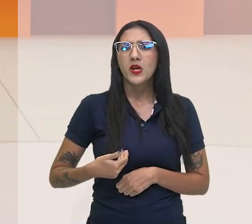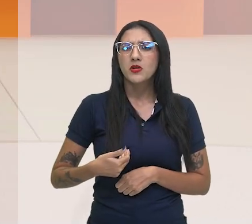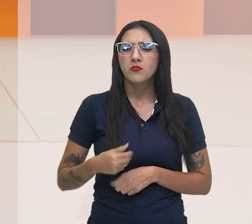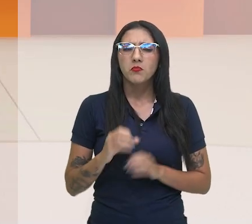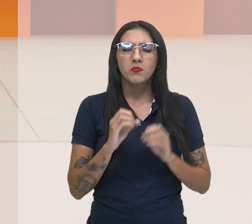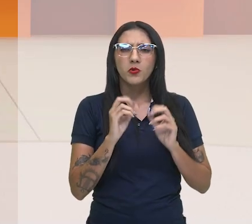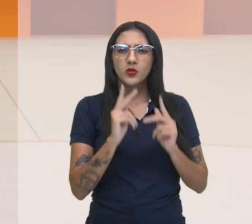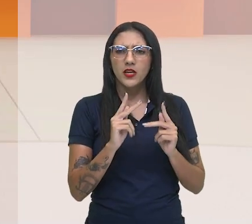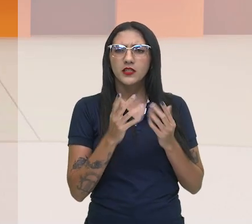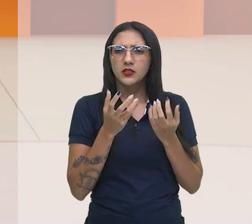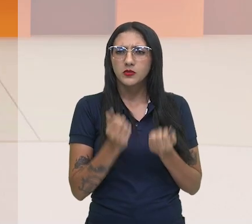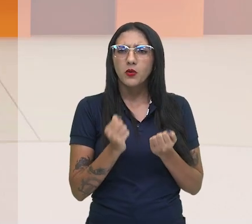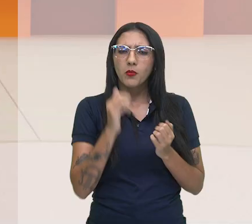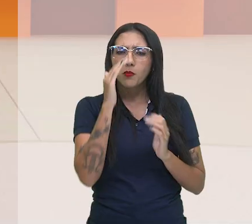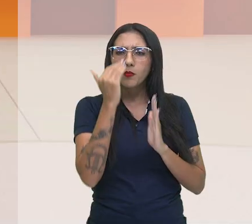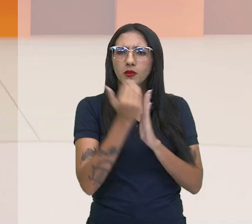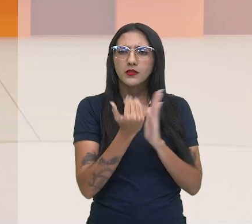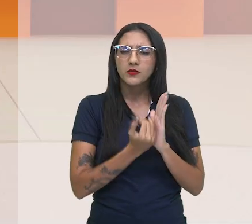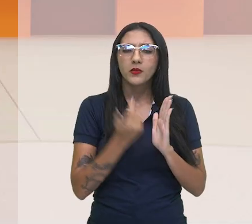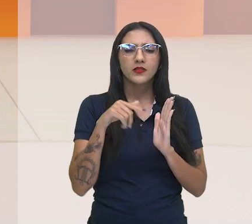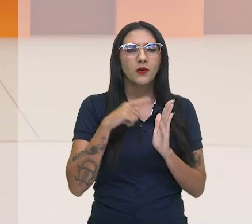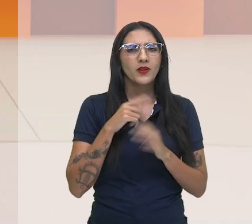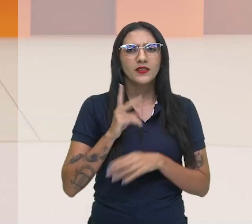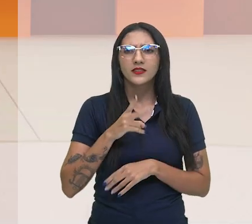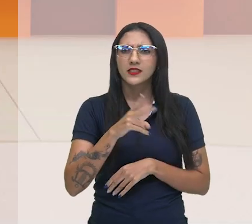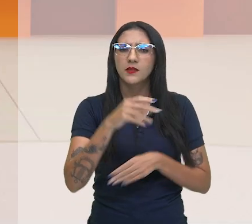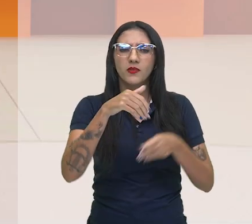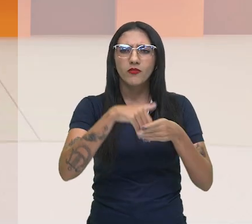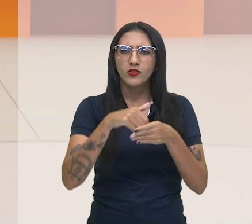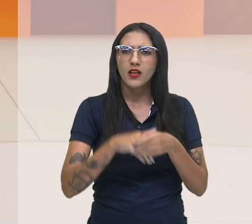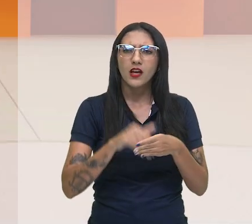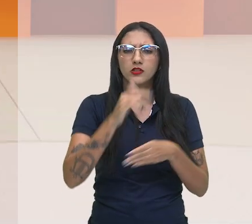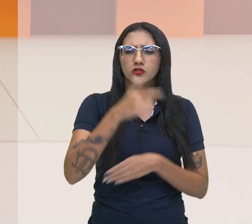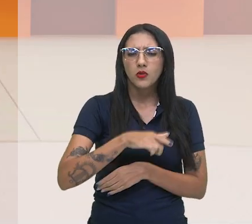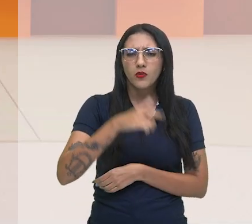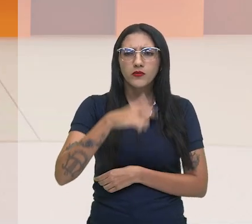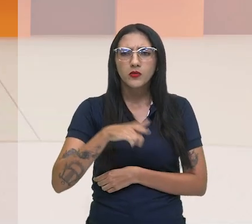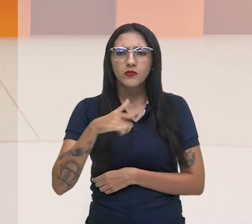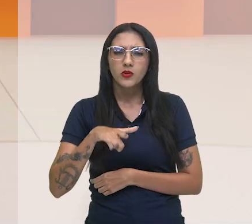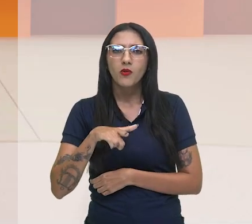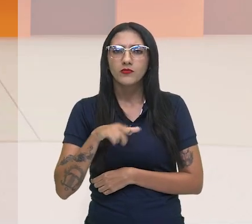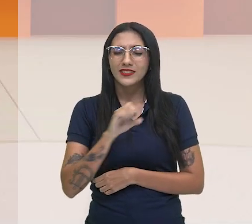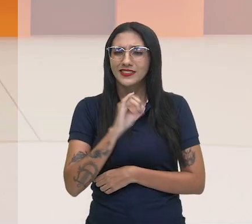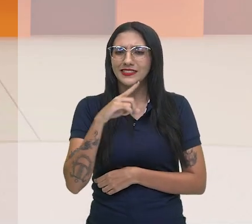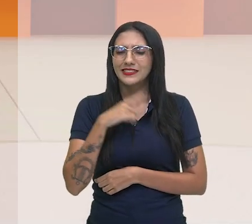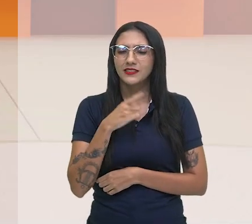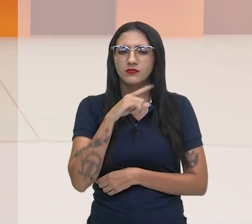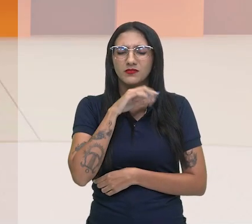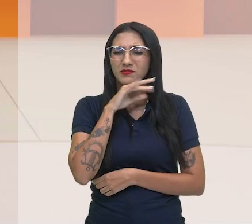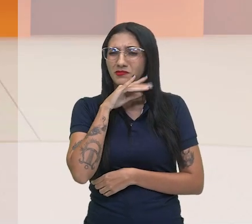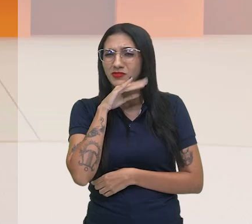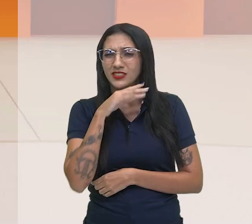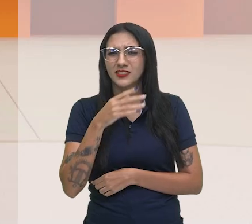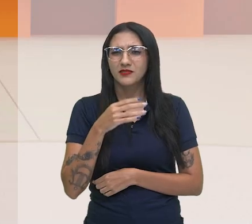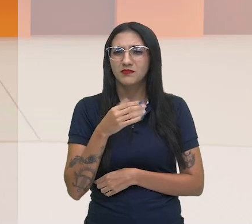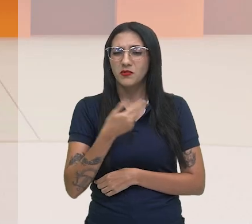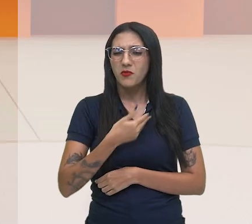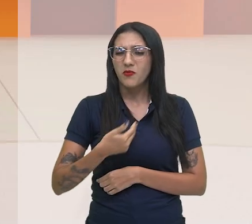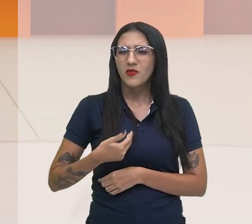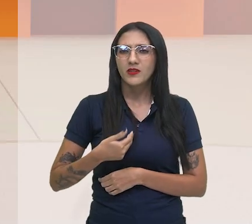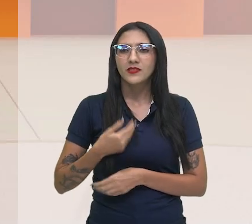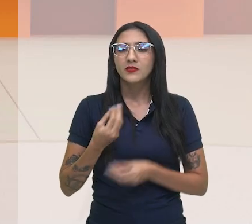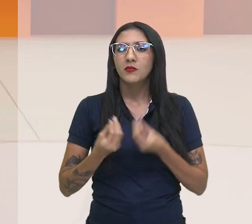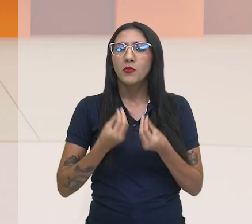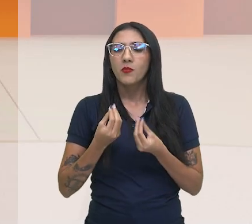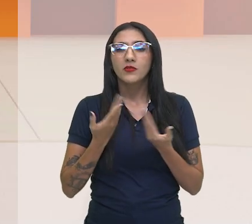que vai acontecer? Ele vai continuar, ele vai ser reeleito. Se ele se comportou mal, se o povo não gostou, o que vai acontecer? Essa é